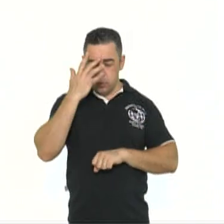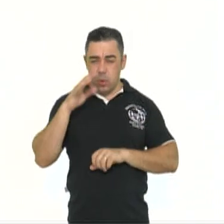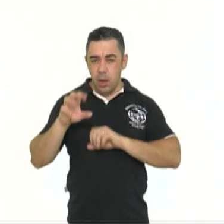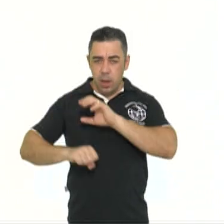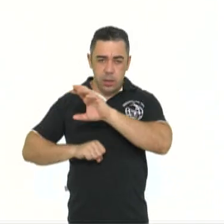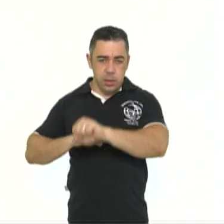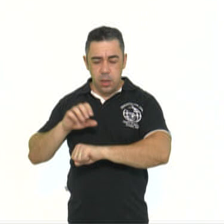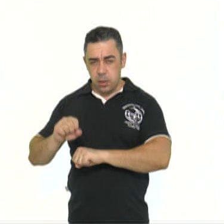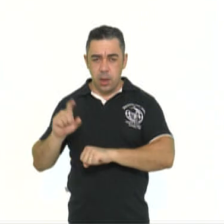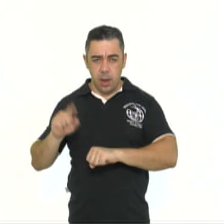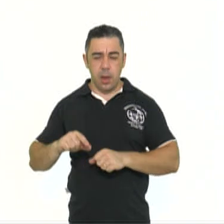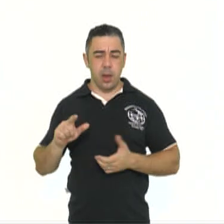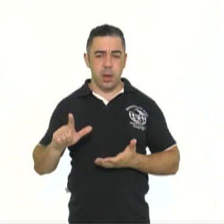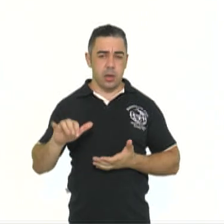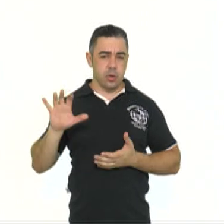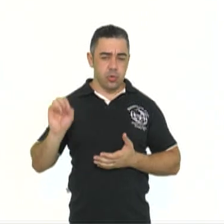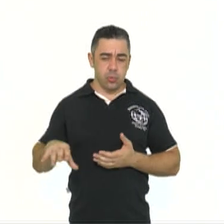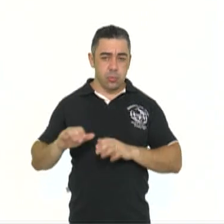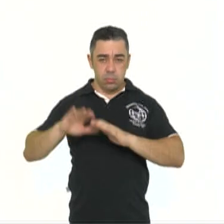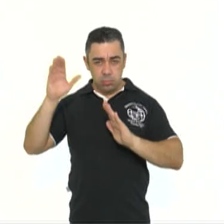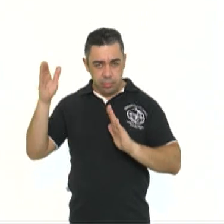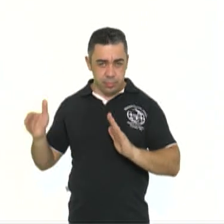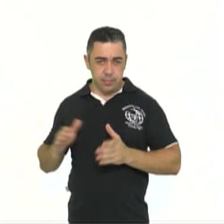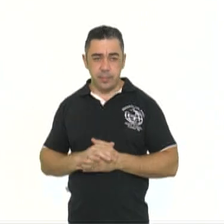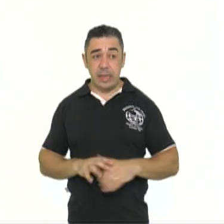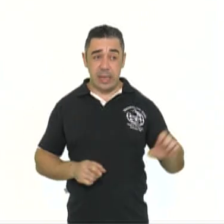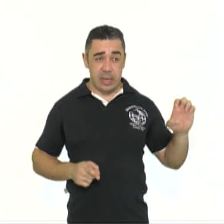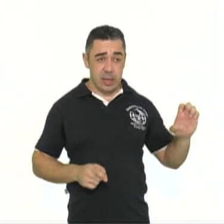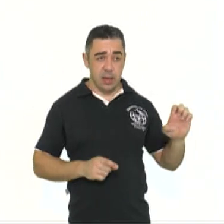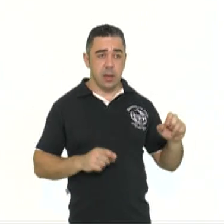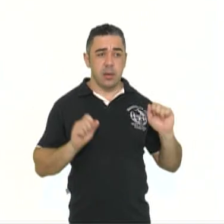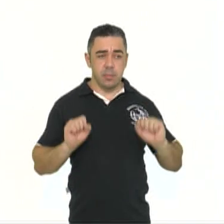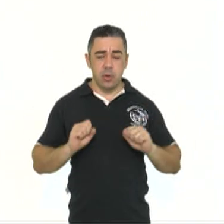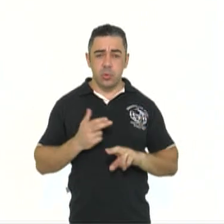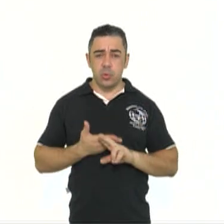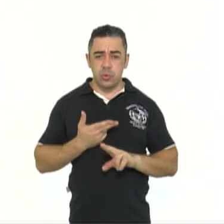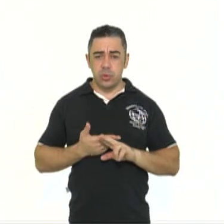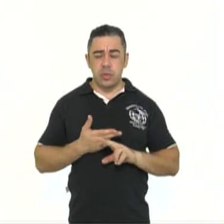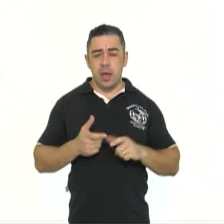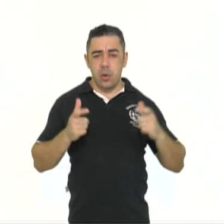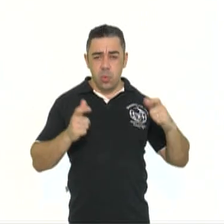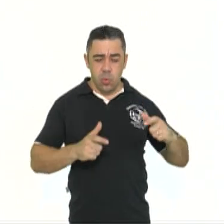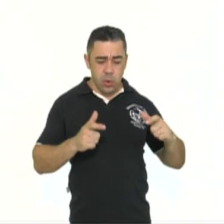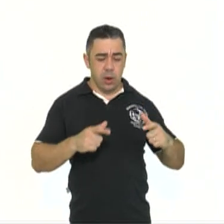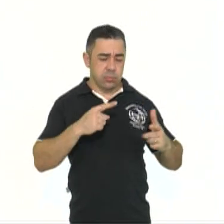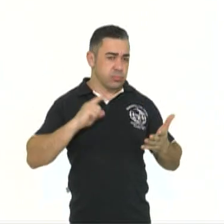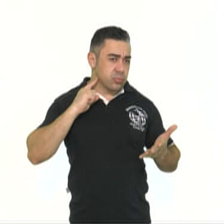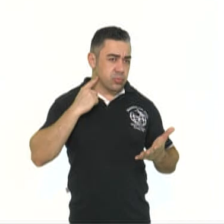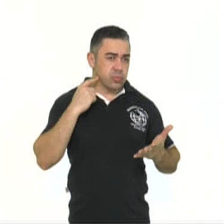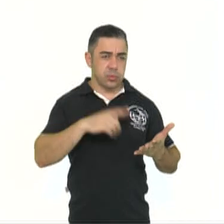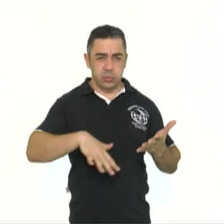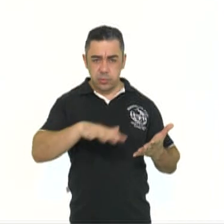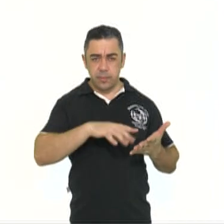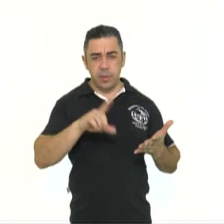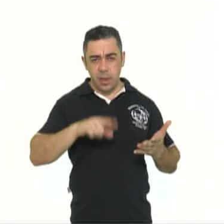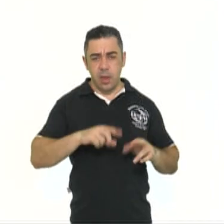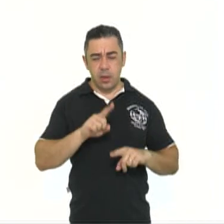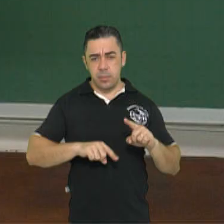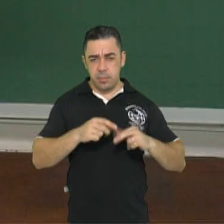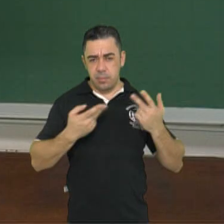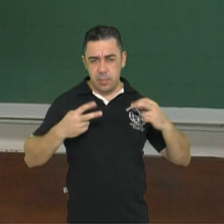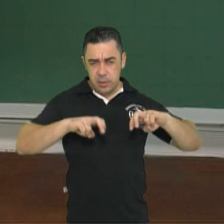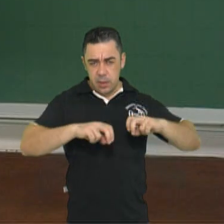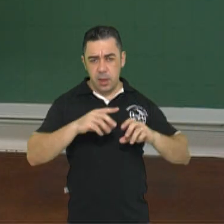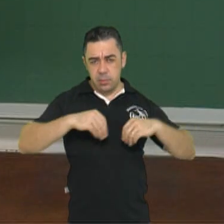pela disposição do lixo a céu aberto. Letra E, em que se podem utilizar áreas contaminadas com resíduos de atividade de